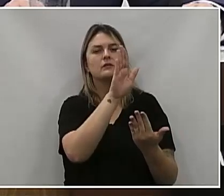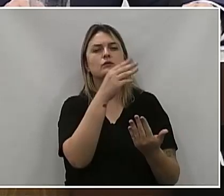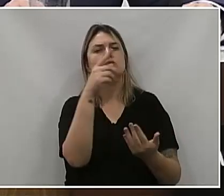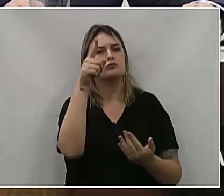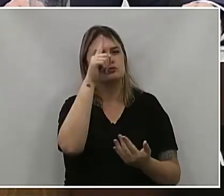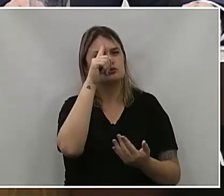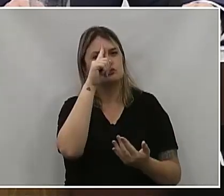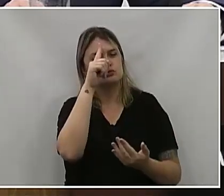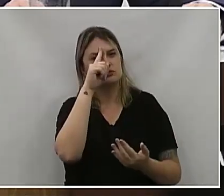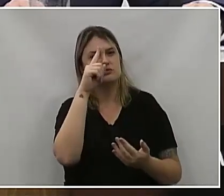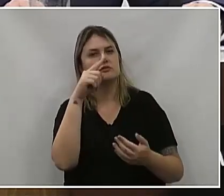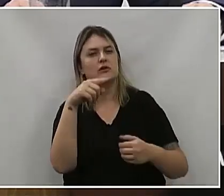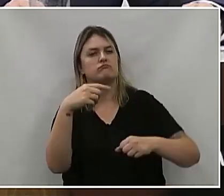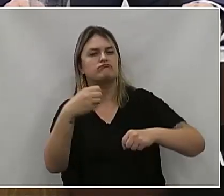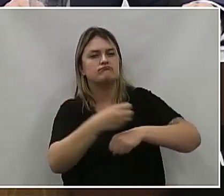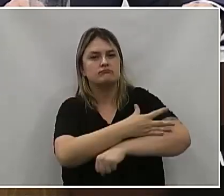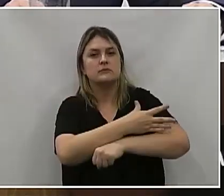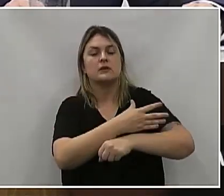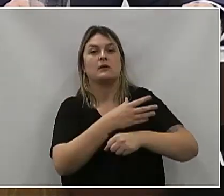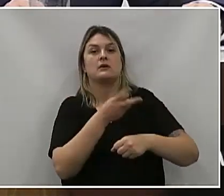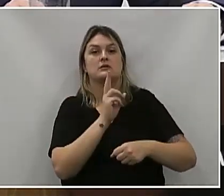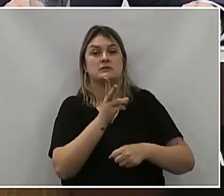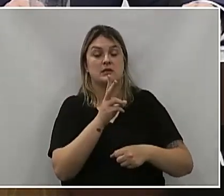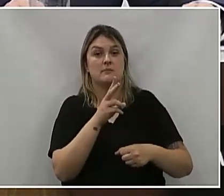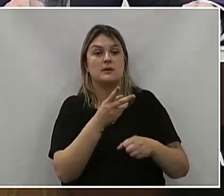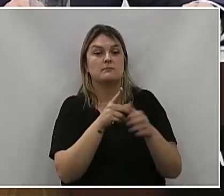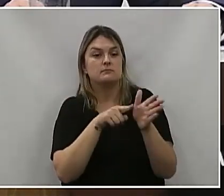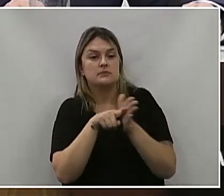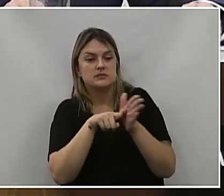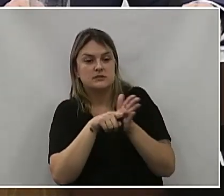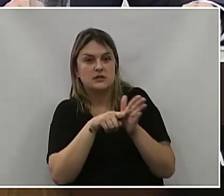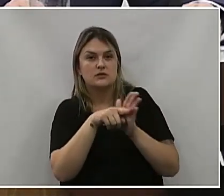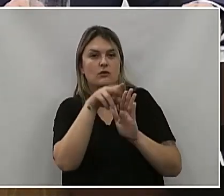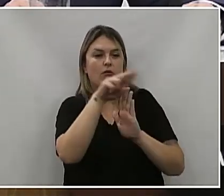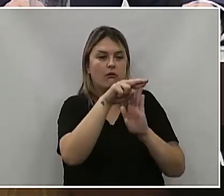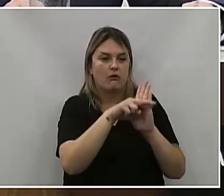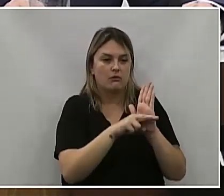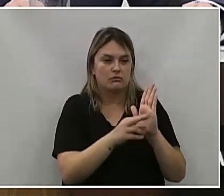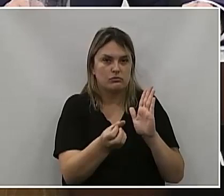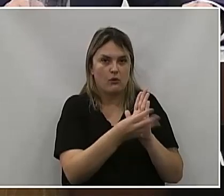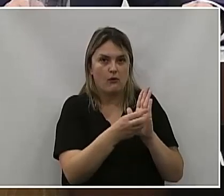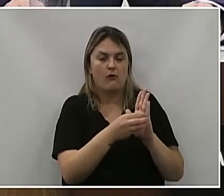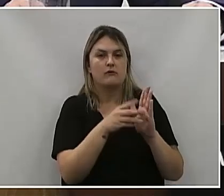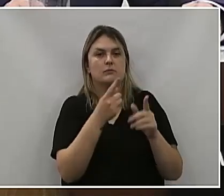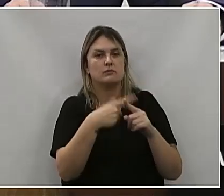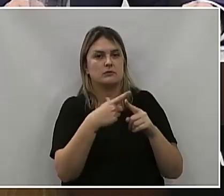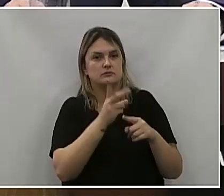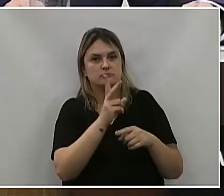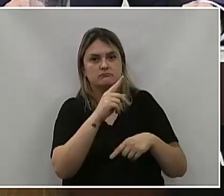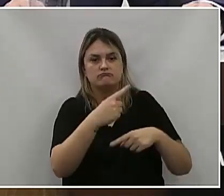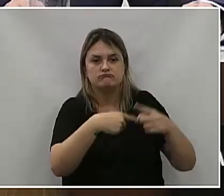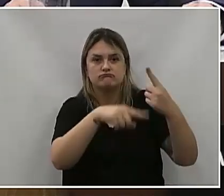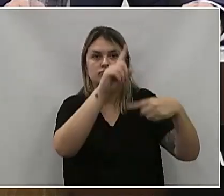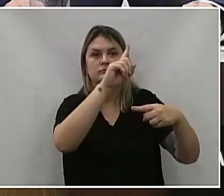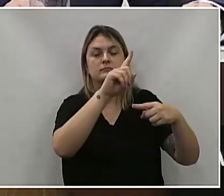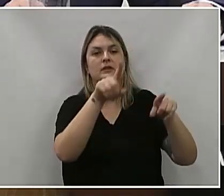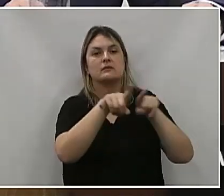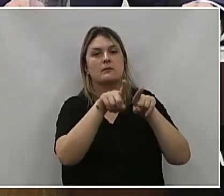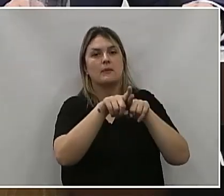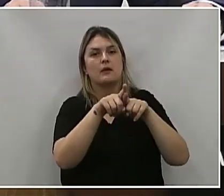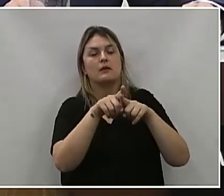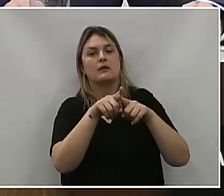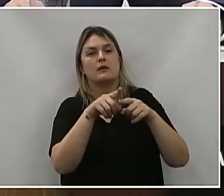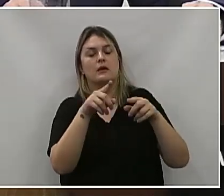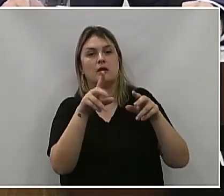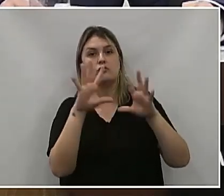desafios complexos todos os dias, mantendo-se atualizados com as regulamentações em constante evolução e garantindo que as organizações